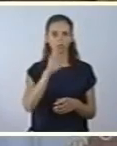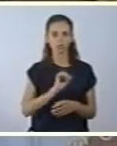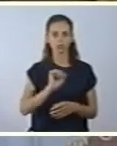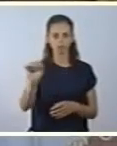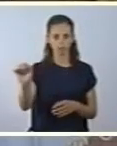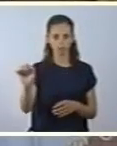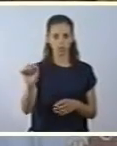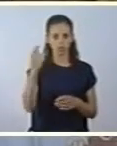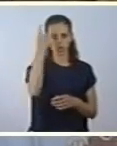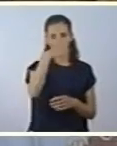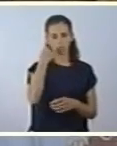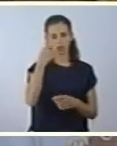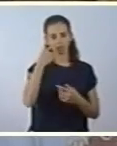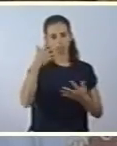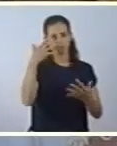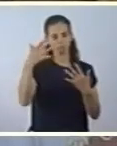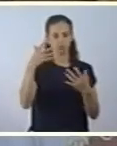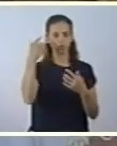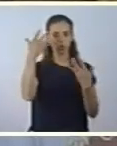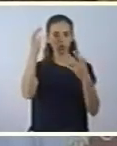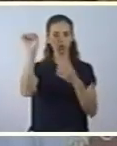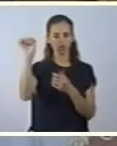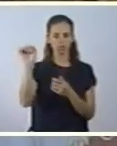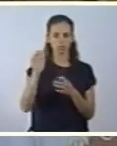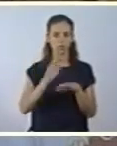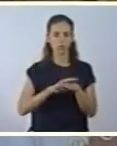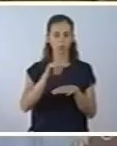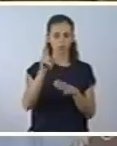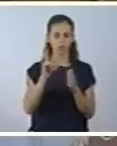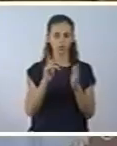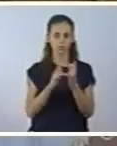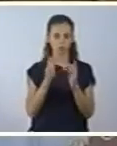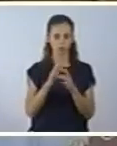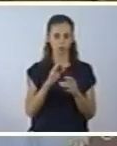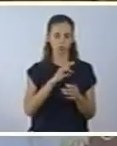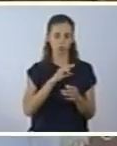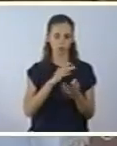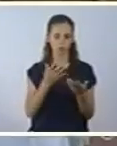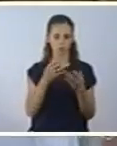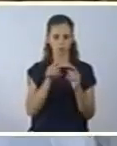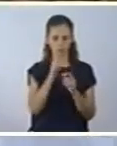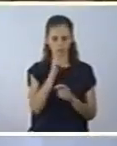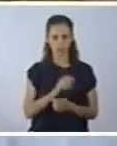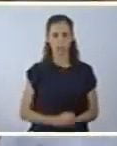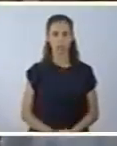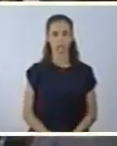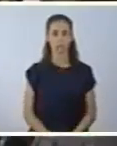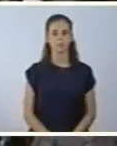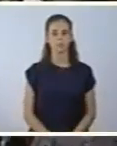Filho, imagem e esplendor da vossa glória. Por Cristo nosso Senhor. Amém.